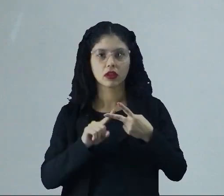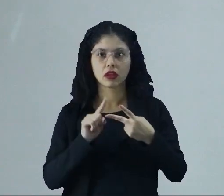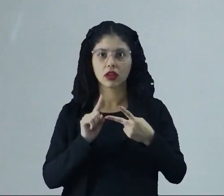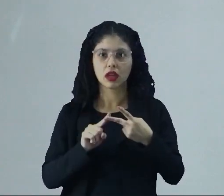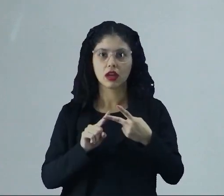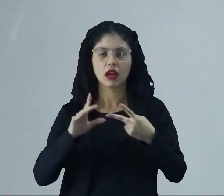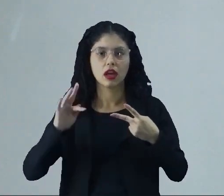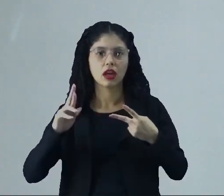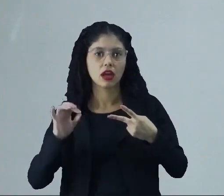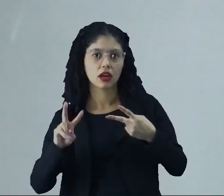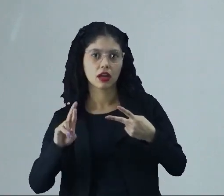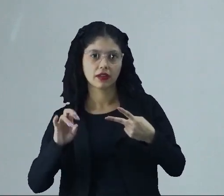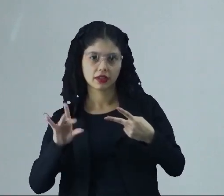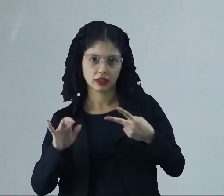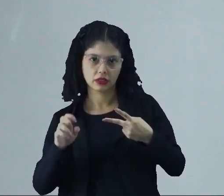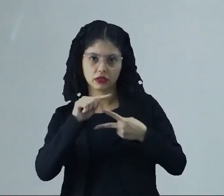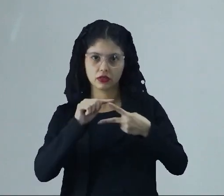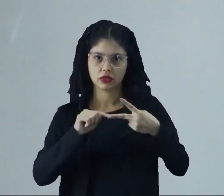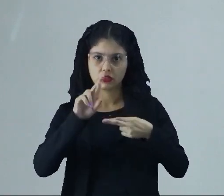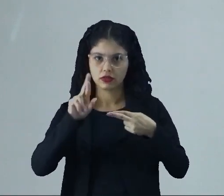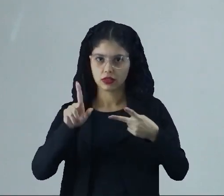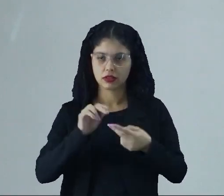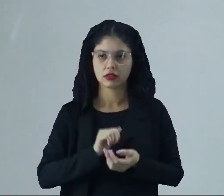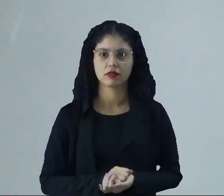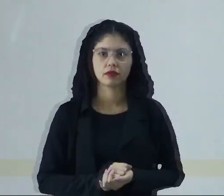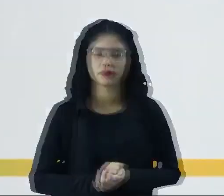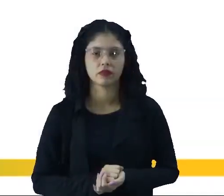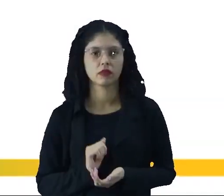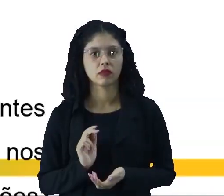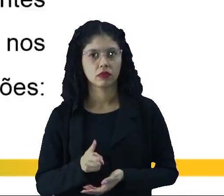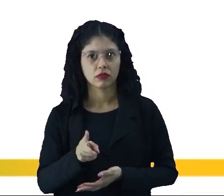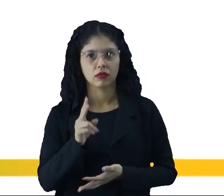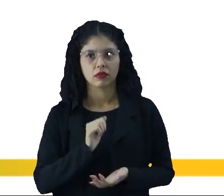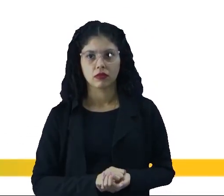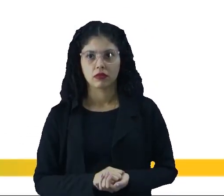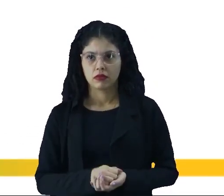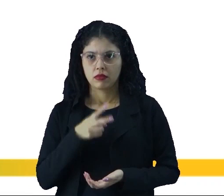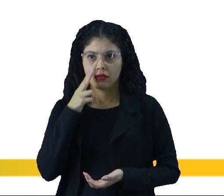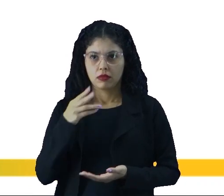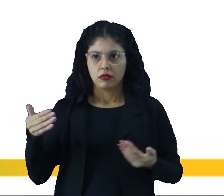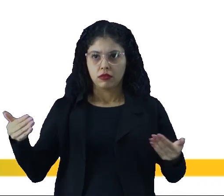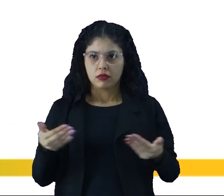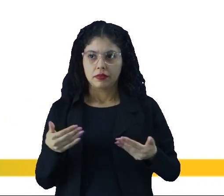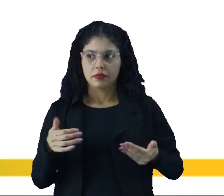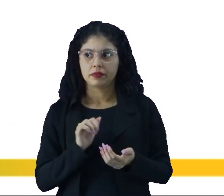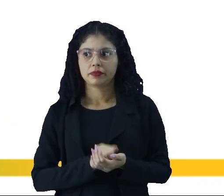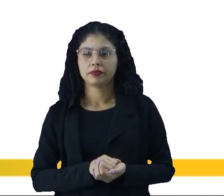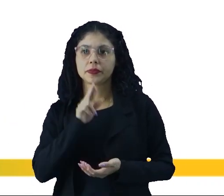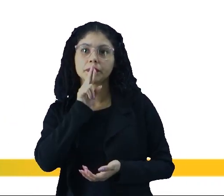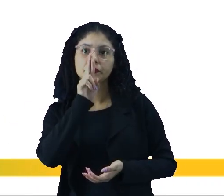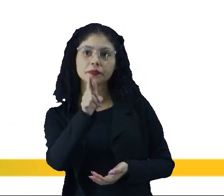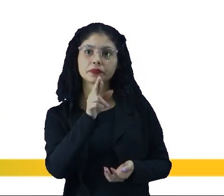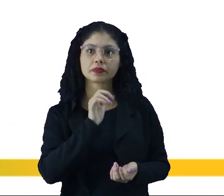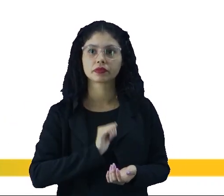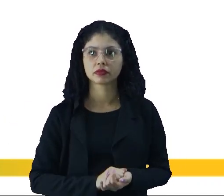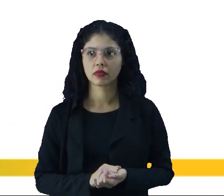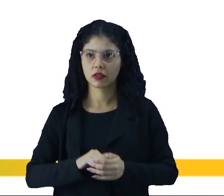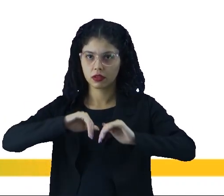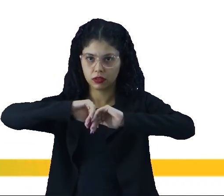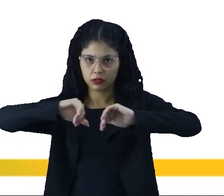está a favor da gravidade. Dando continuidade, nós vamos ver agora também que para